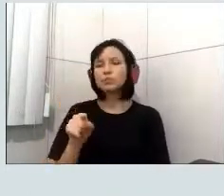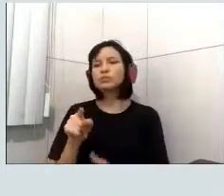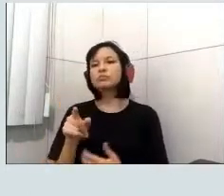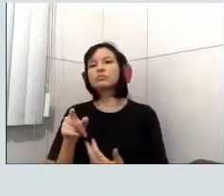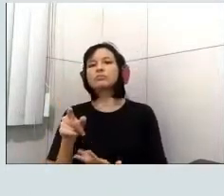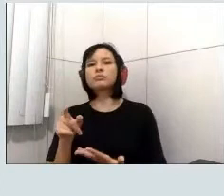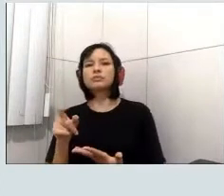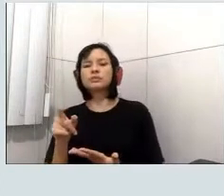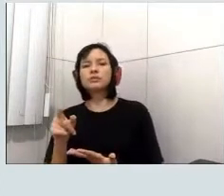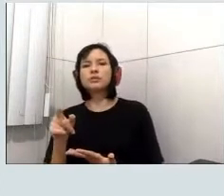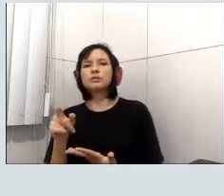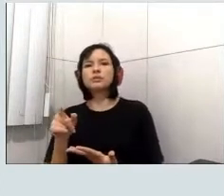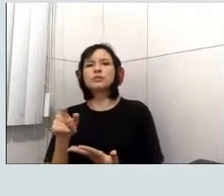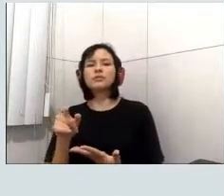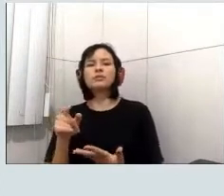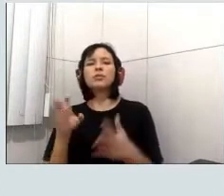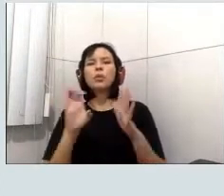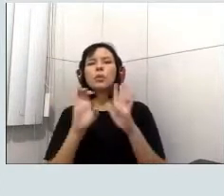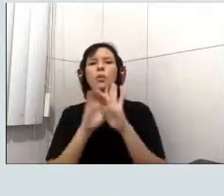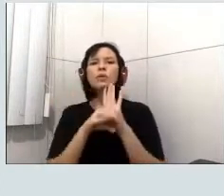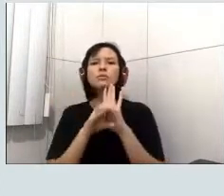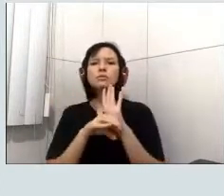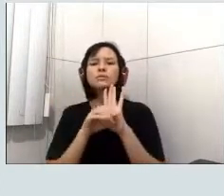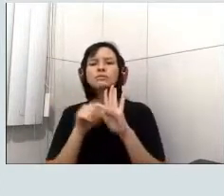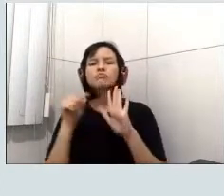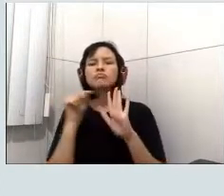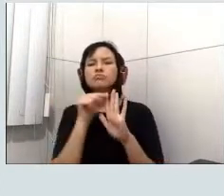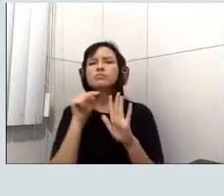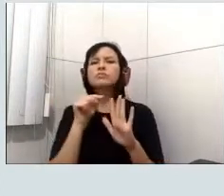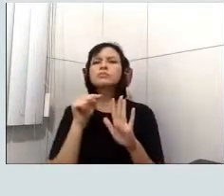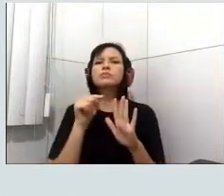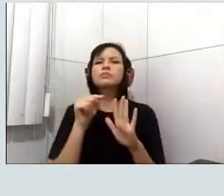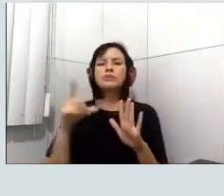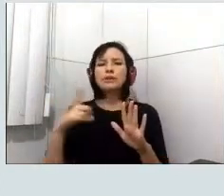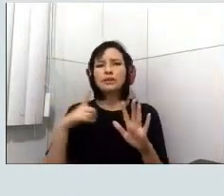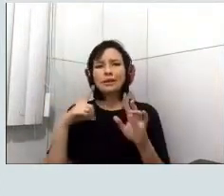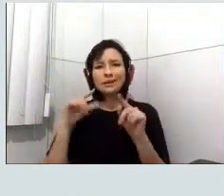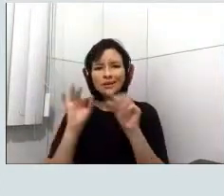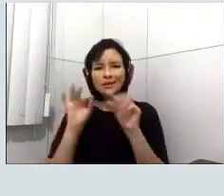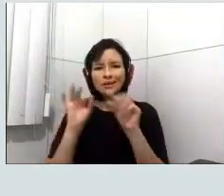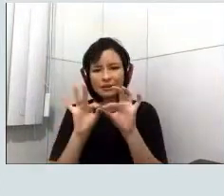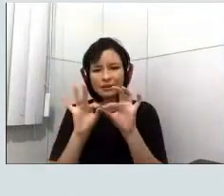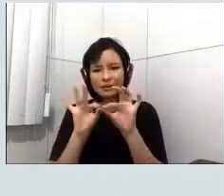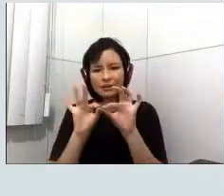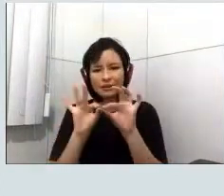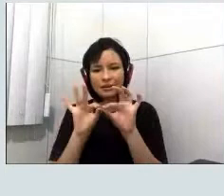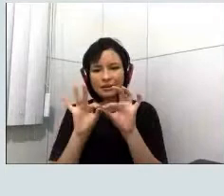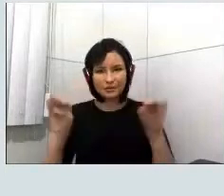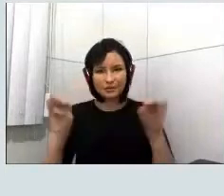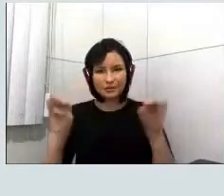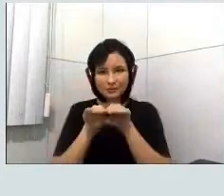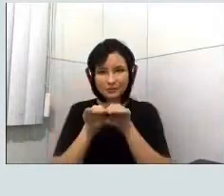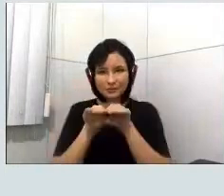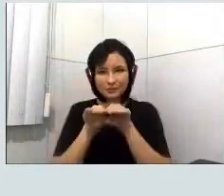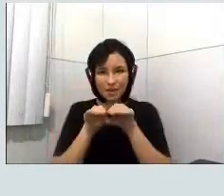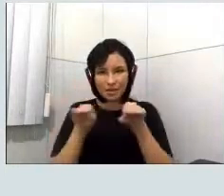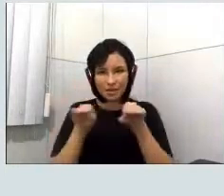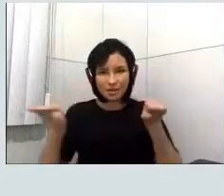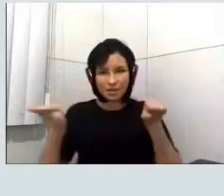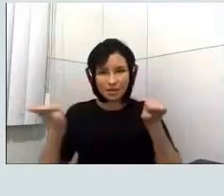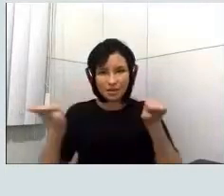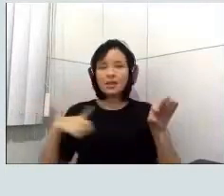Aquele conceitozinho que eu falei, que a reta ela é uma linha, uma coisa ou outra. Aí vejam